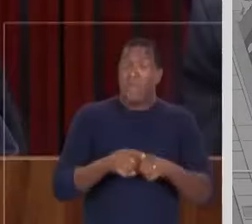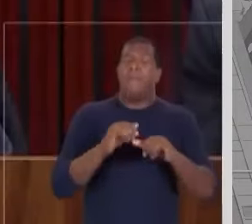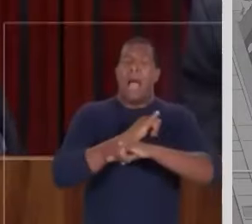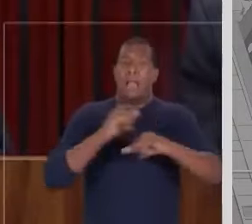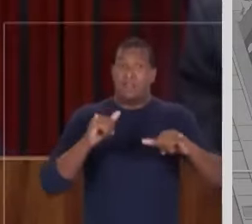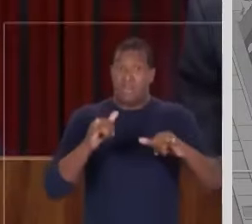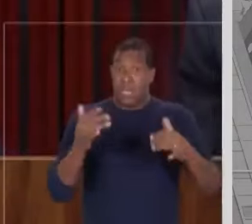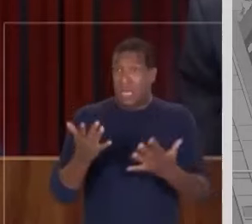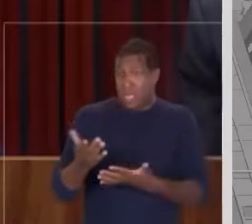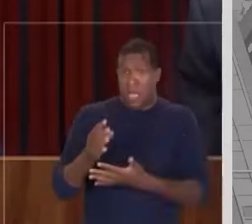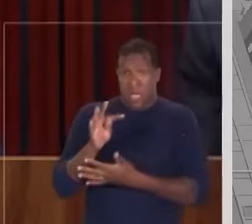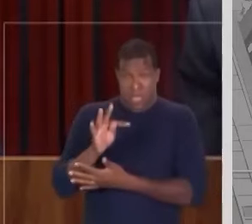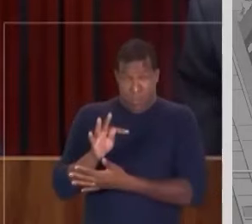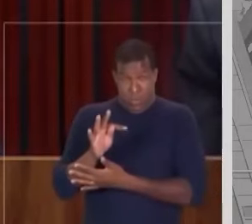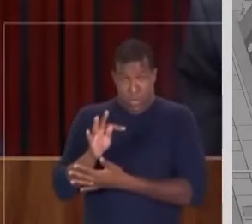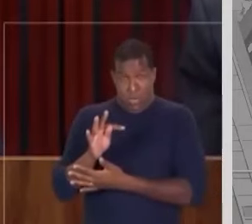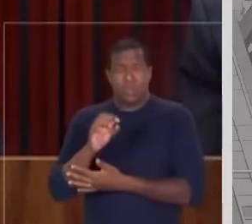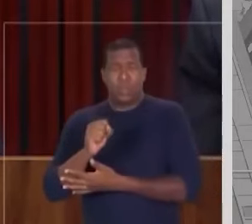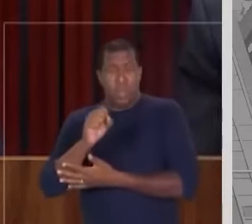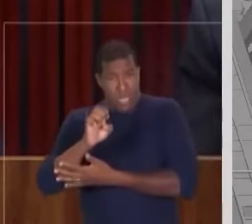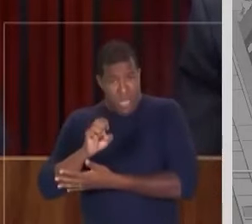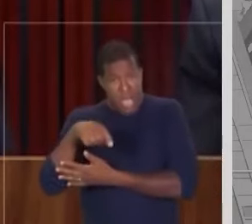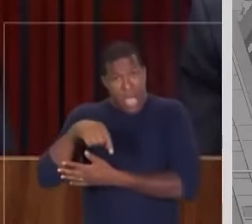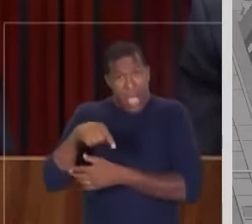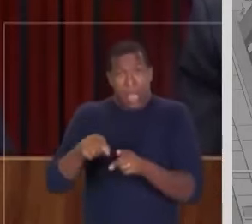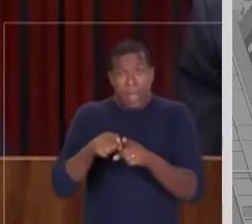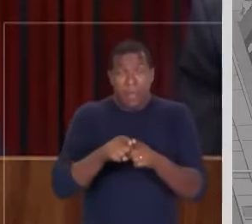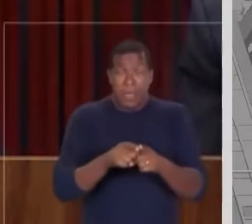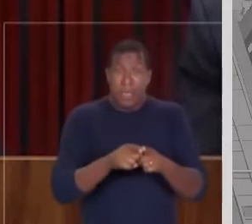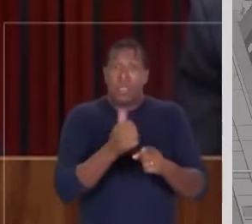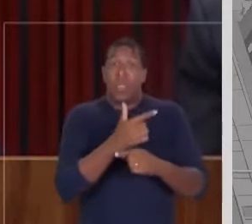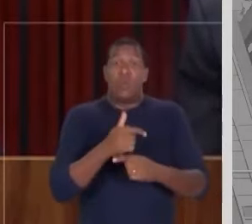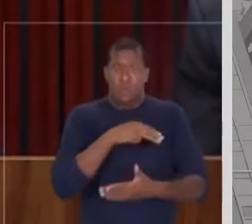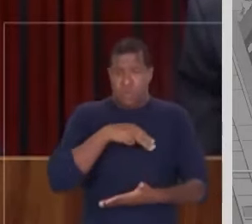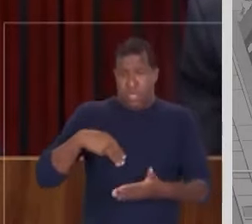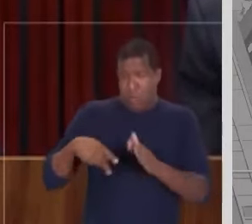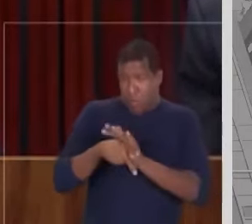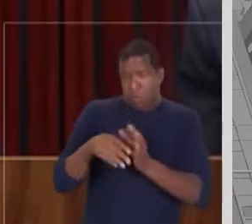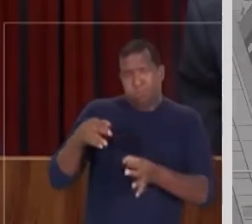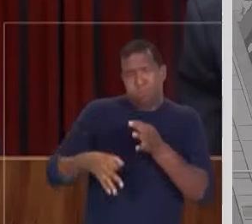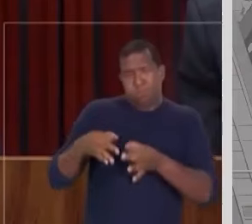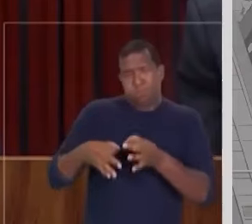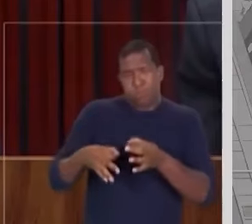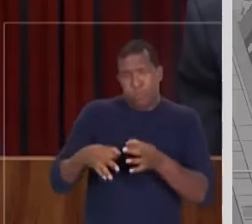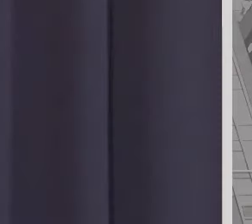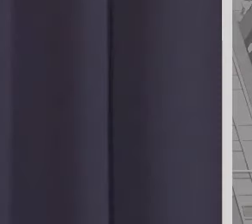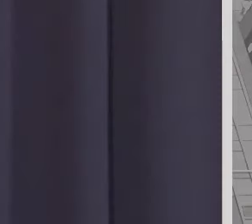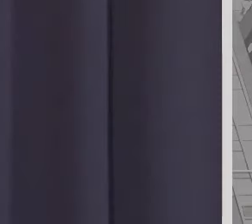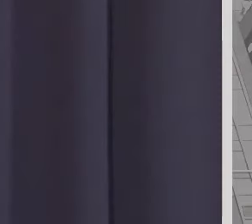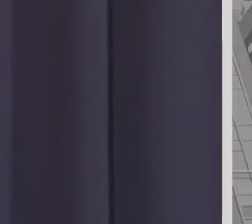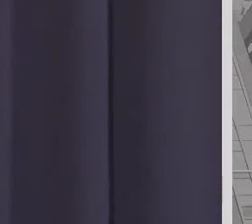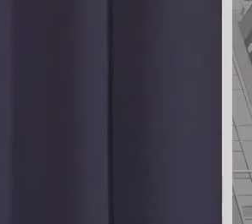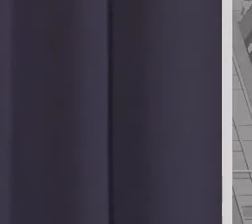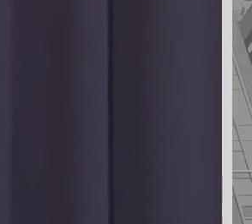presidente da República, eles avaliam o seguinte, que essa ameaça da plataforma digital de desbloquear perfis que a